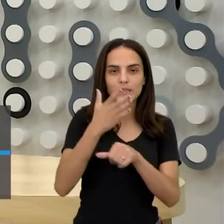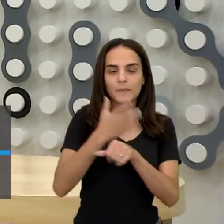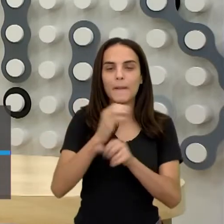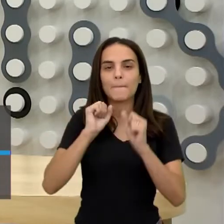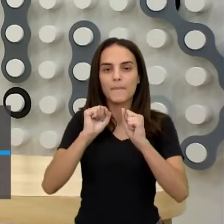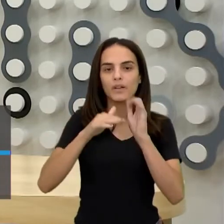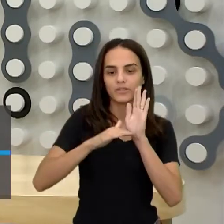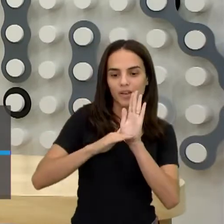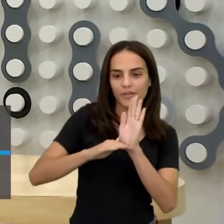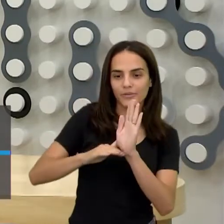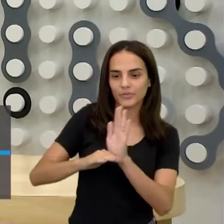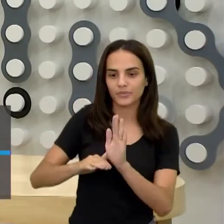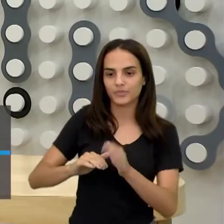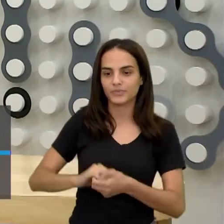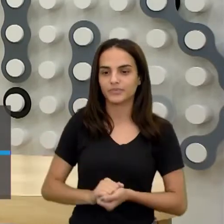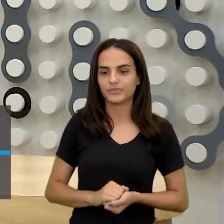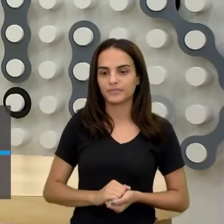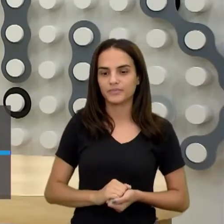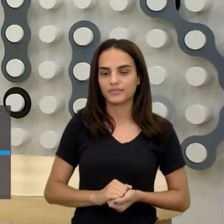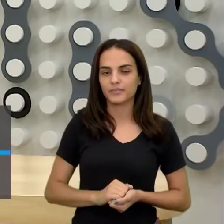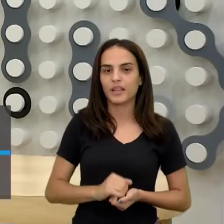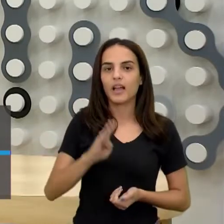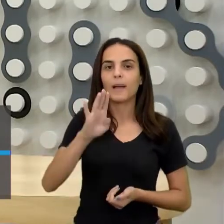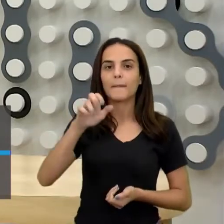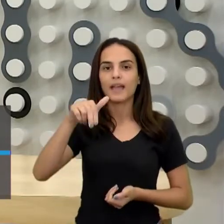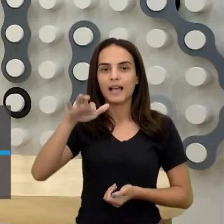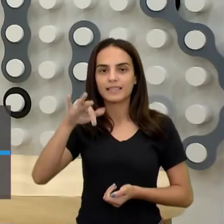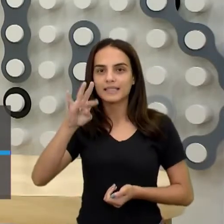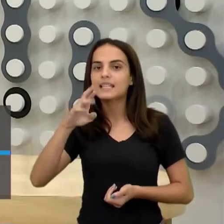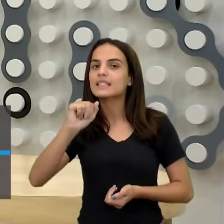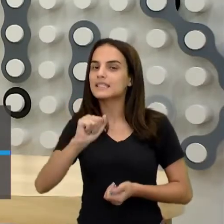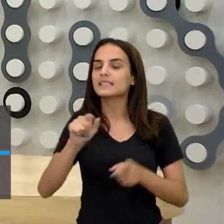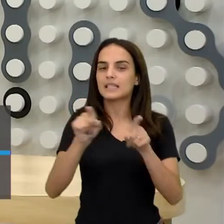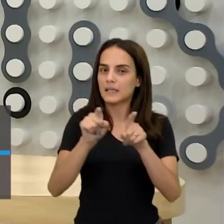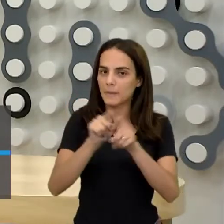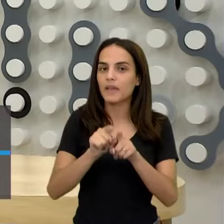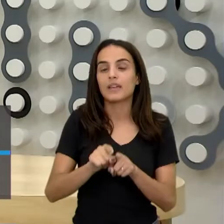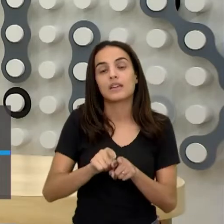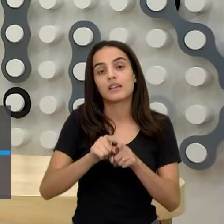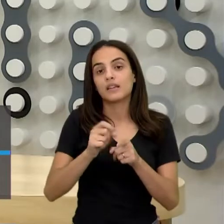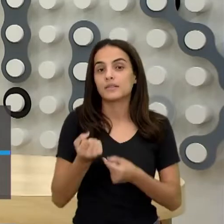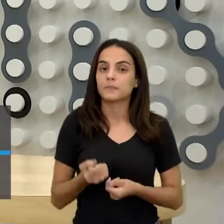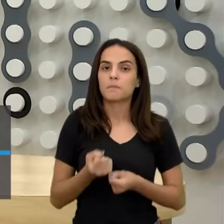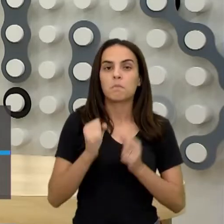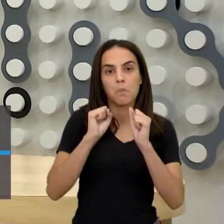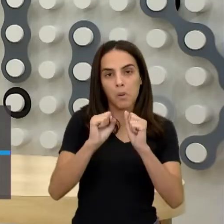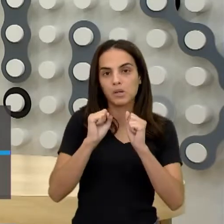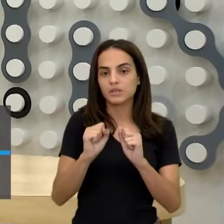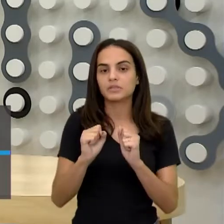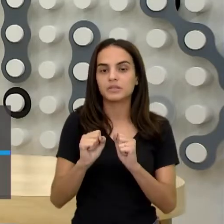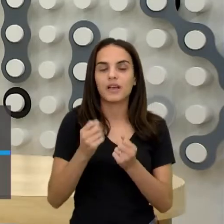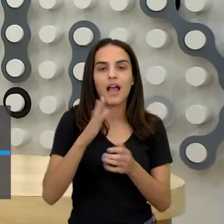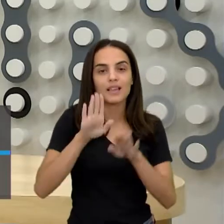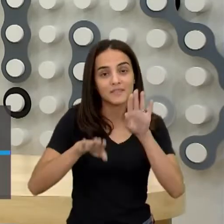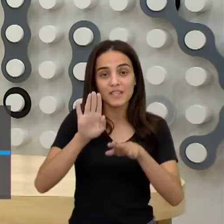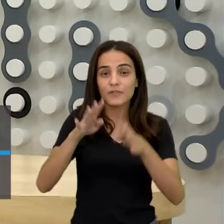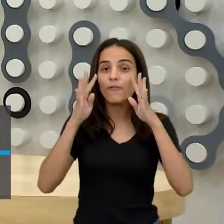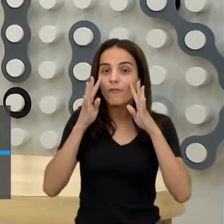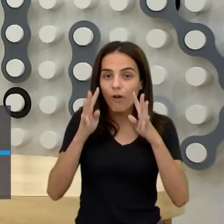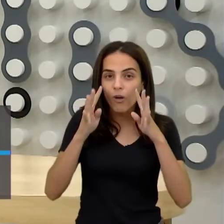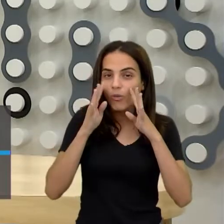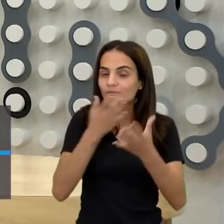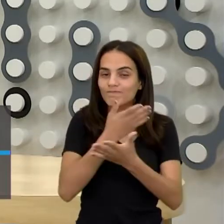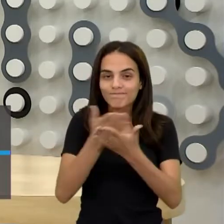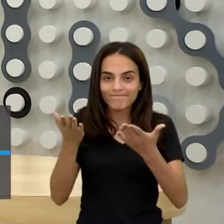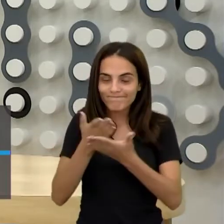alunos a ser usado de maneira correta. E a Beatriz também participa, falando, mesmo se for usado para fins educativos, vai acabar tirando o foco dos